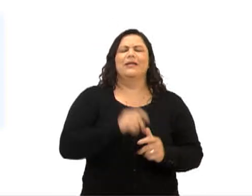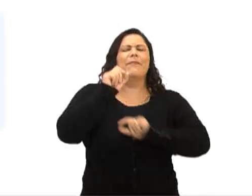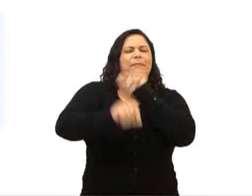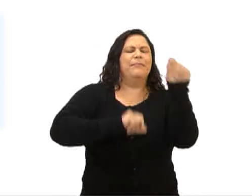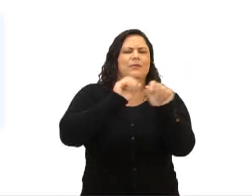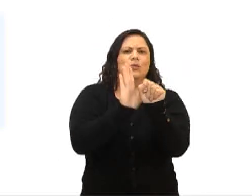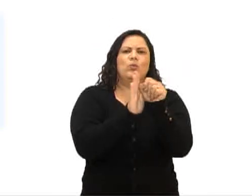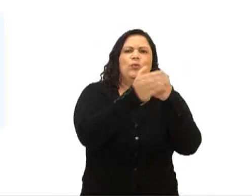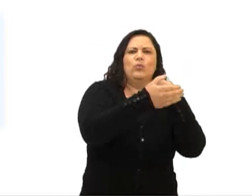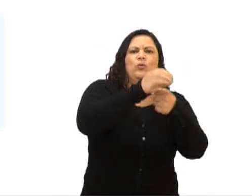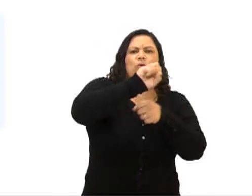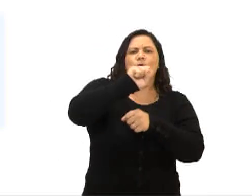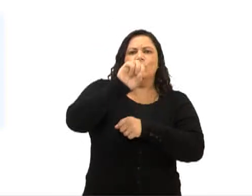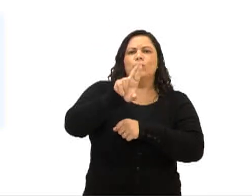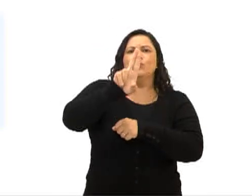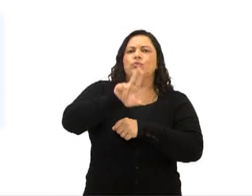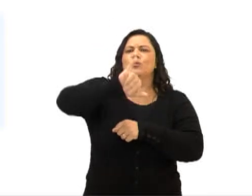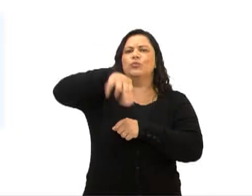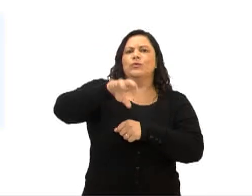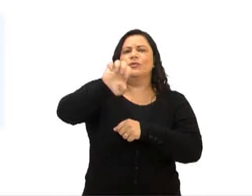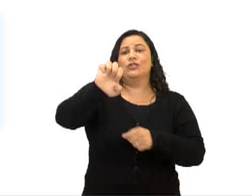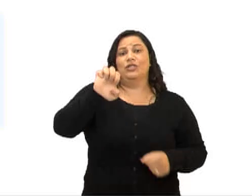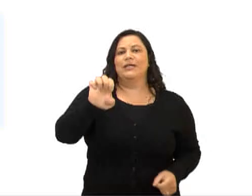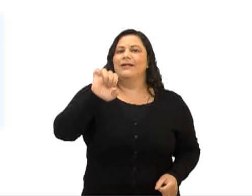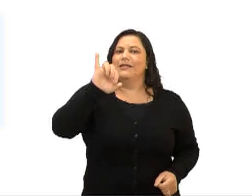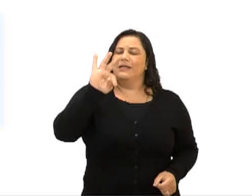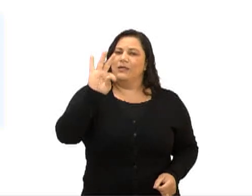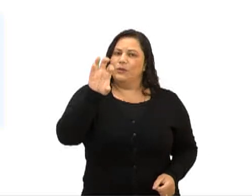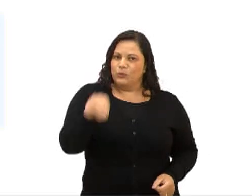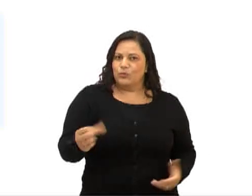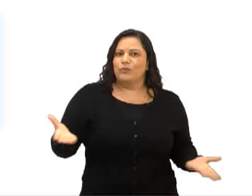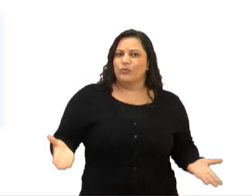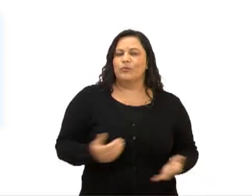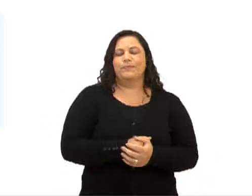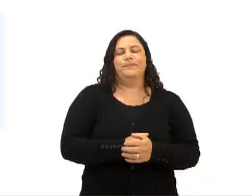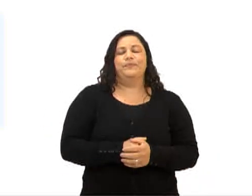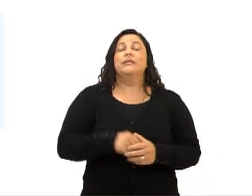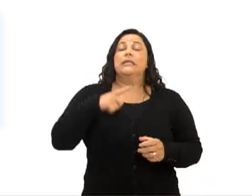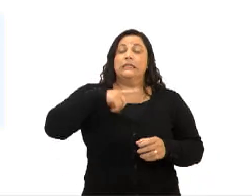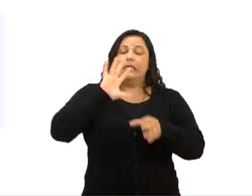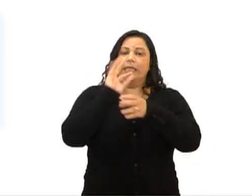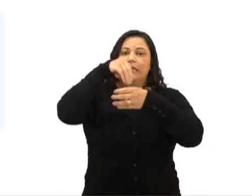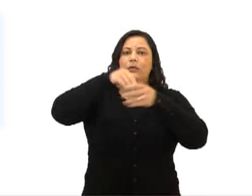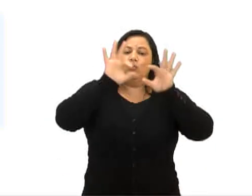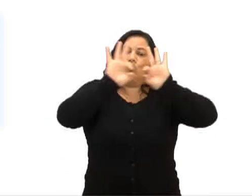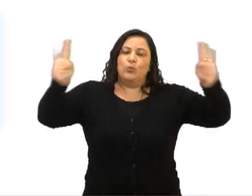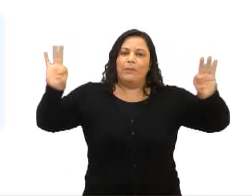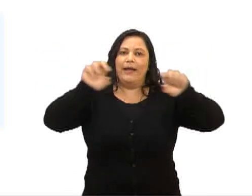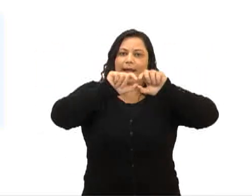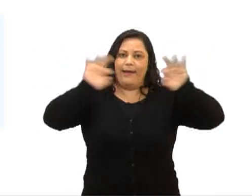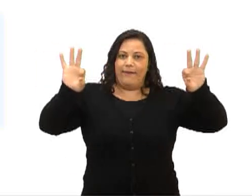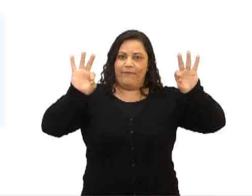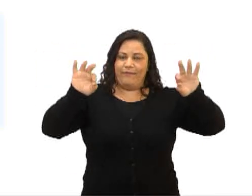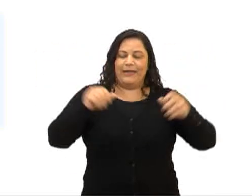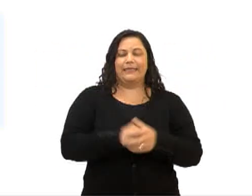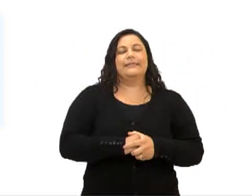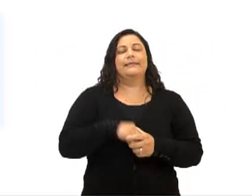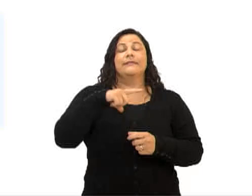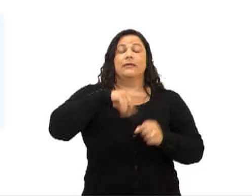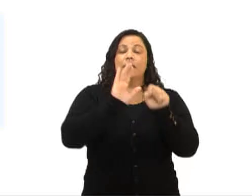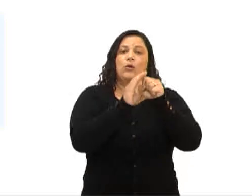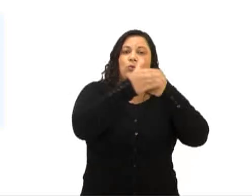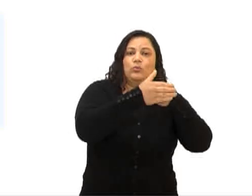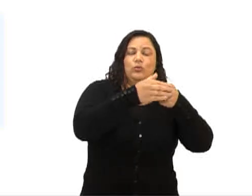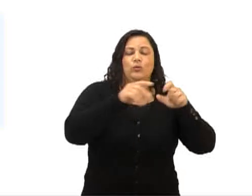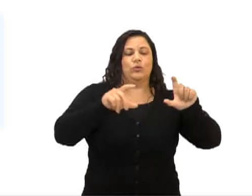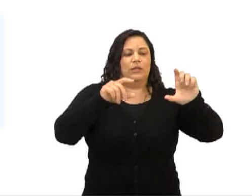sujeito. Então, vamos lá, né? Então, a gente tem nas frases o sujeito e o predicado, né? O sujeito recebe essa classificação em razão